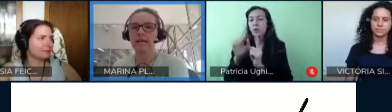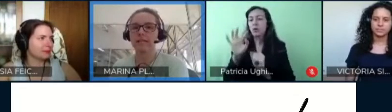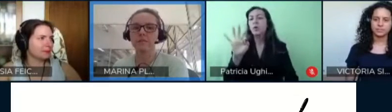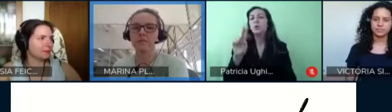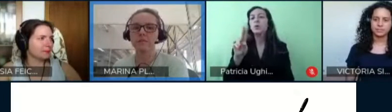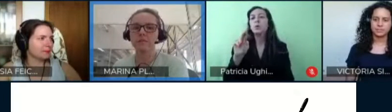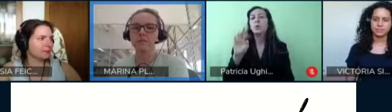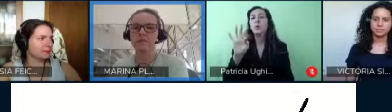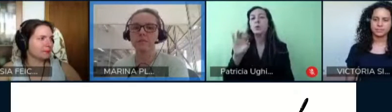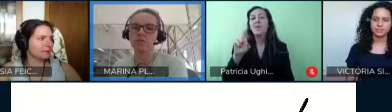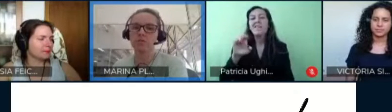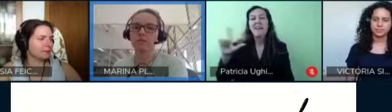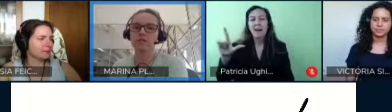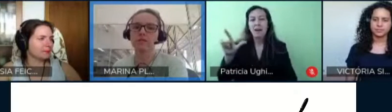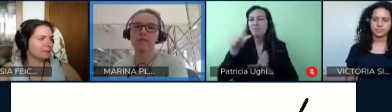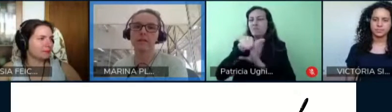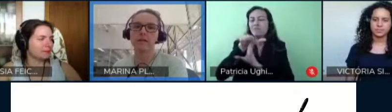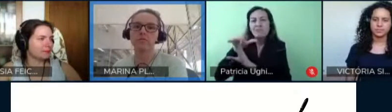pequenos detalhes,